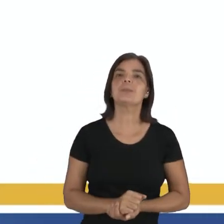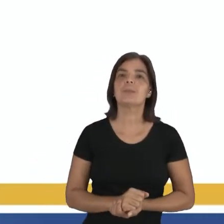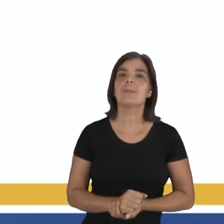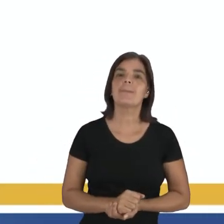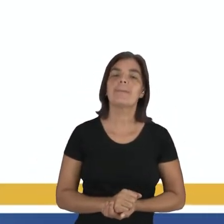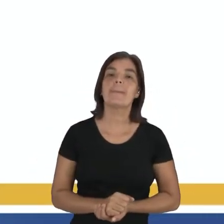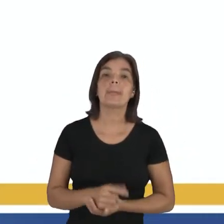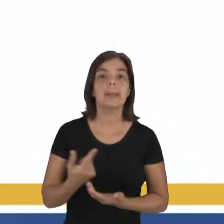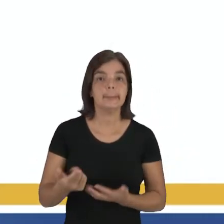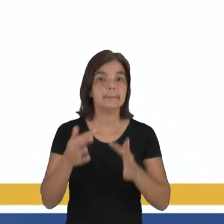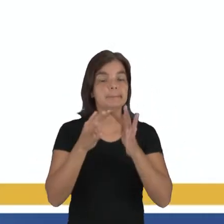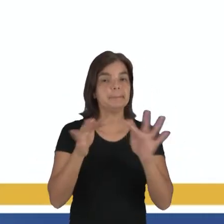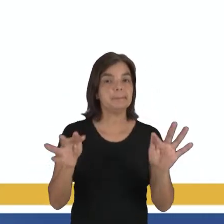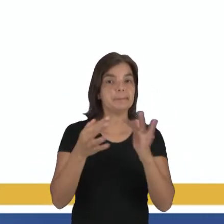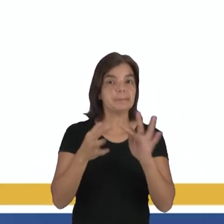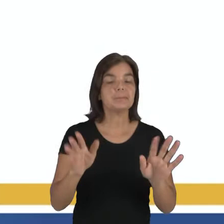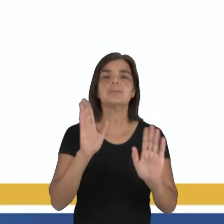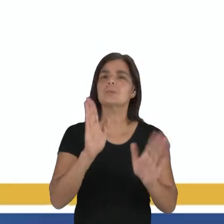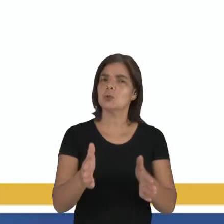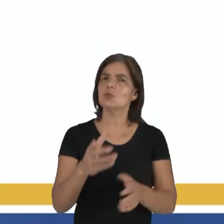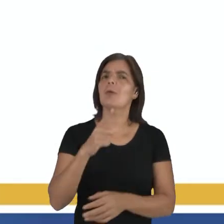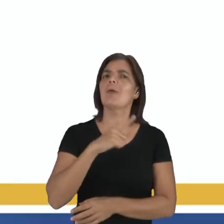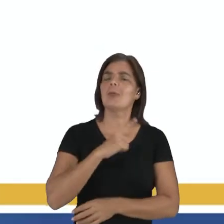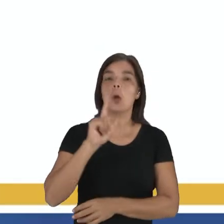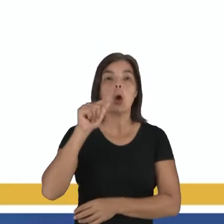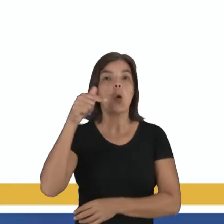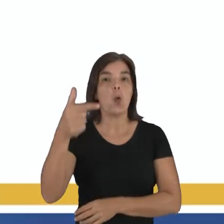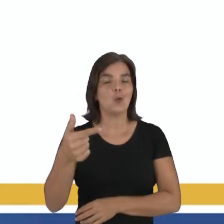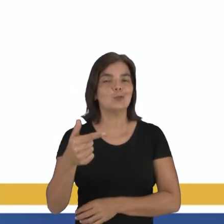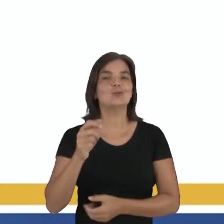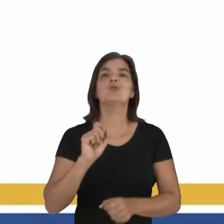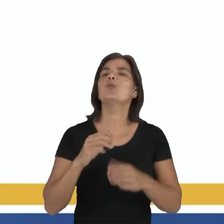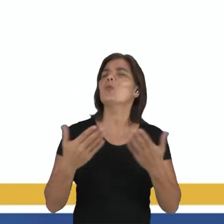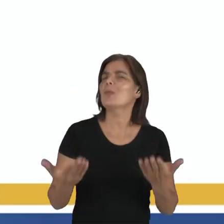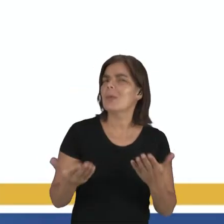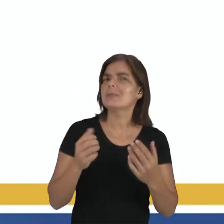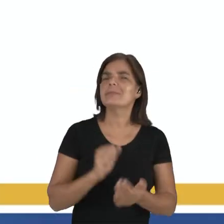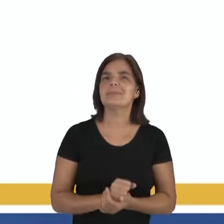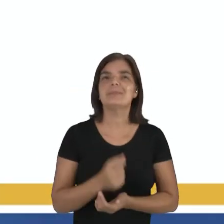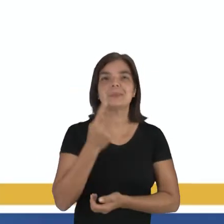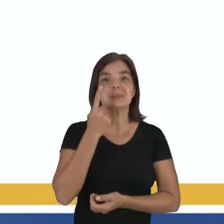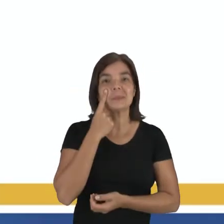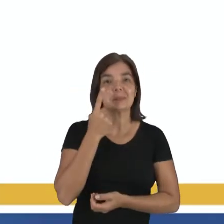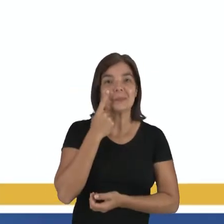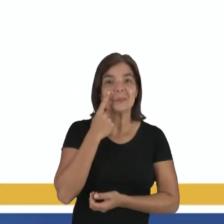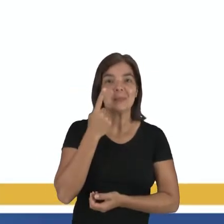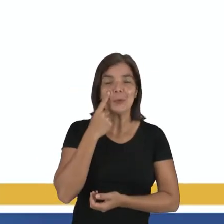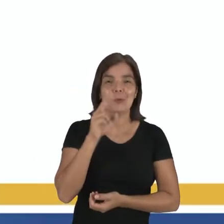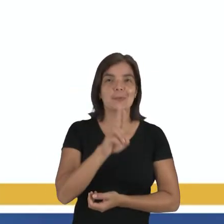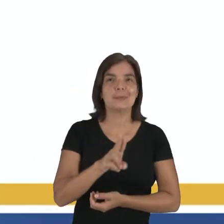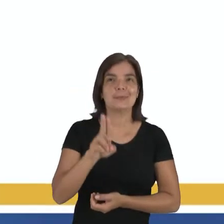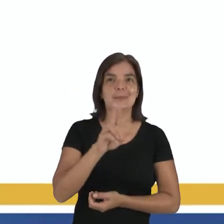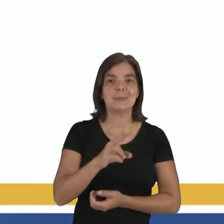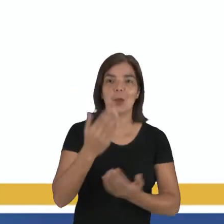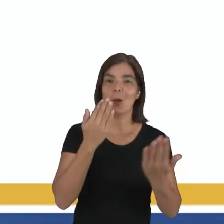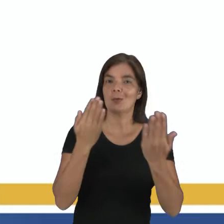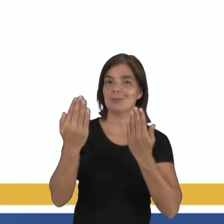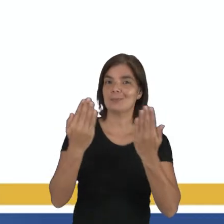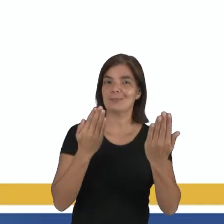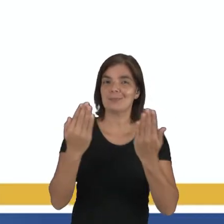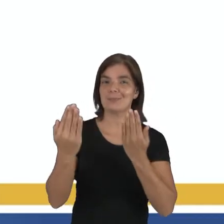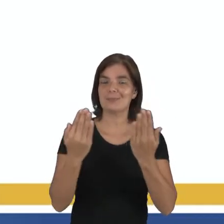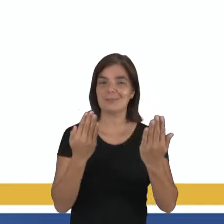dia. Nessa frase, já temos outro recurso expressivo, que nós usamos muito, que é a